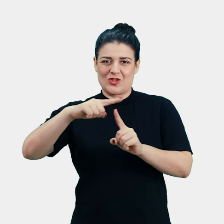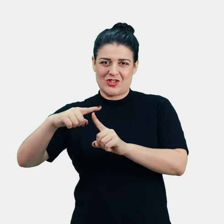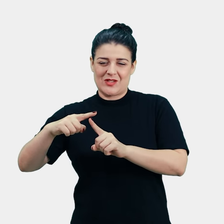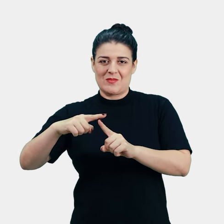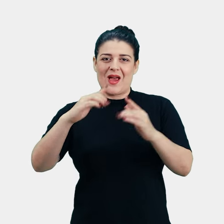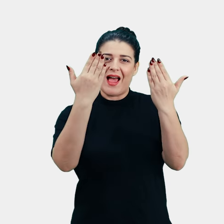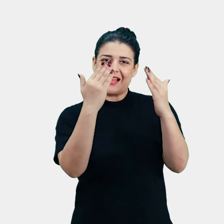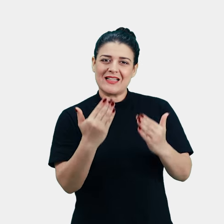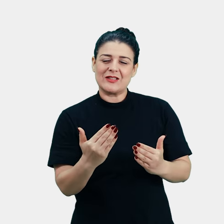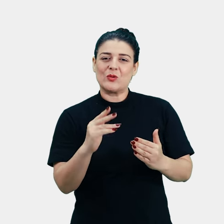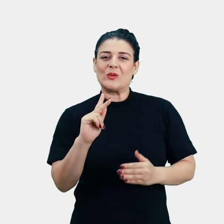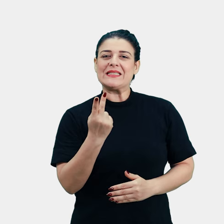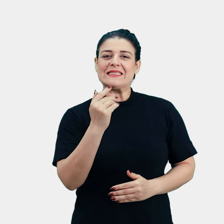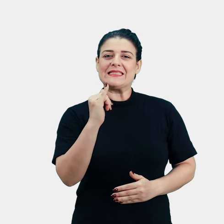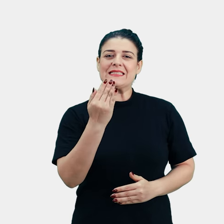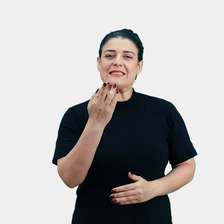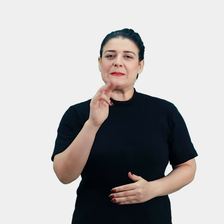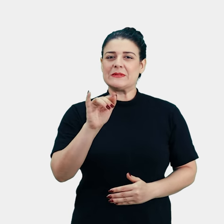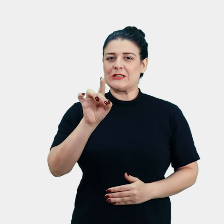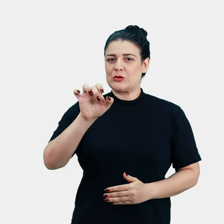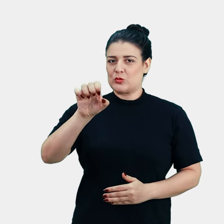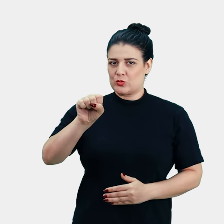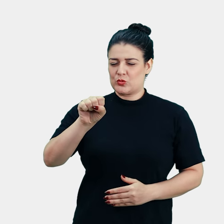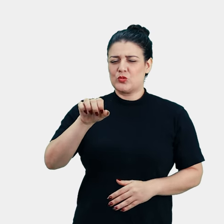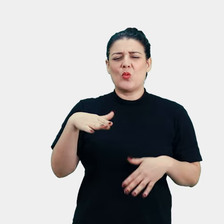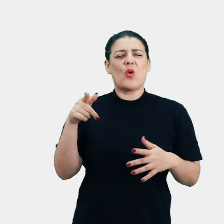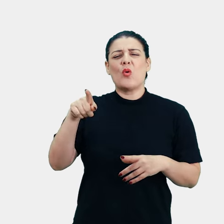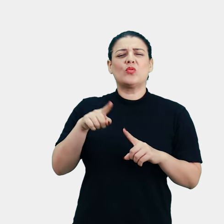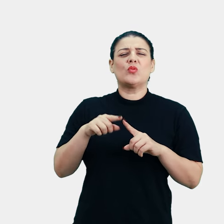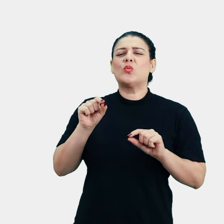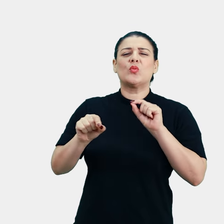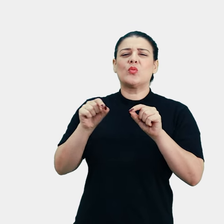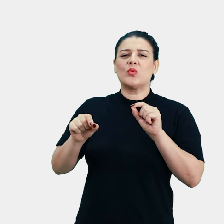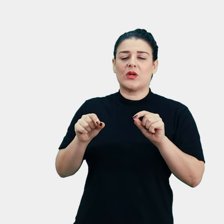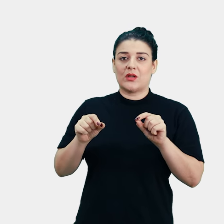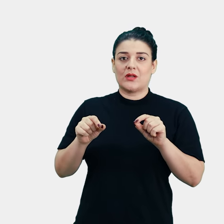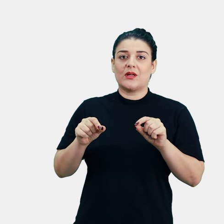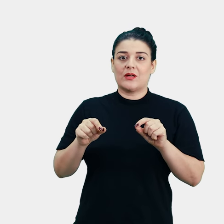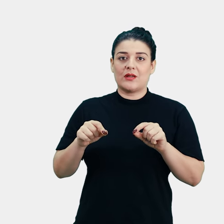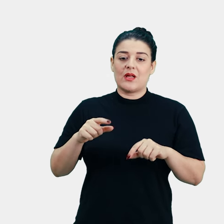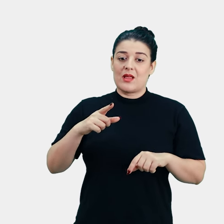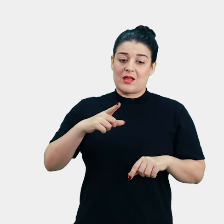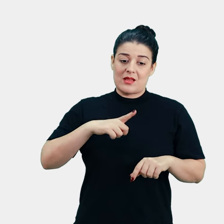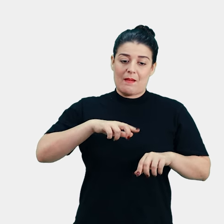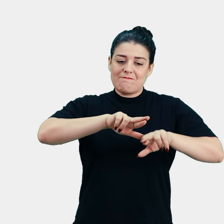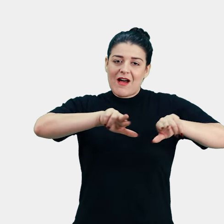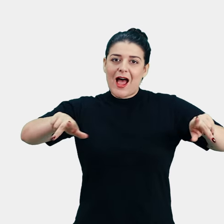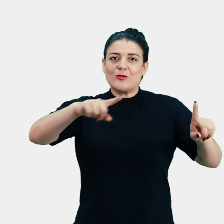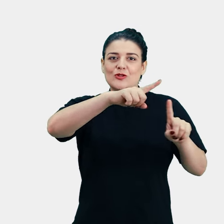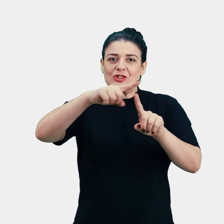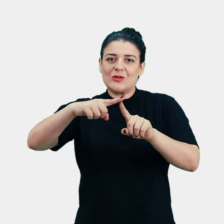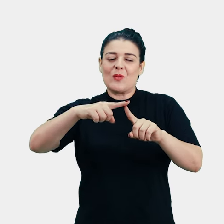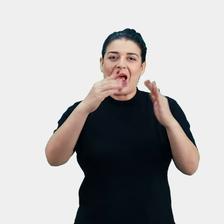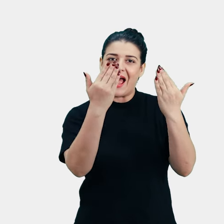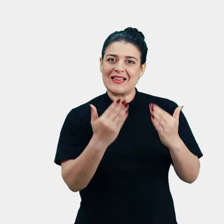Carlos, o que que seriam esses analisadores híbridos? É quando nós temos mais de um analisador no equipamento. Então,